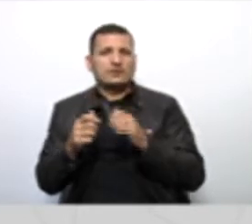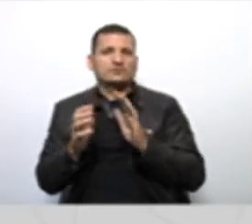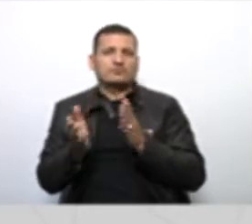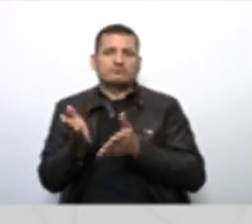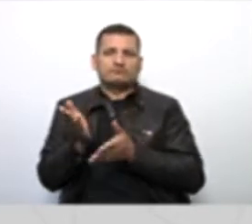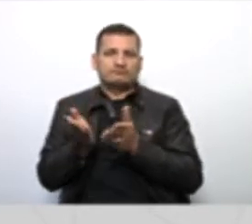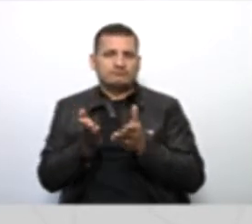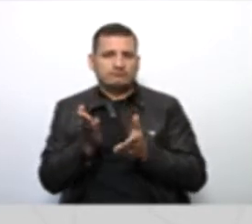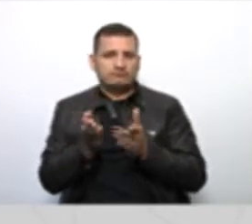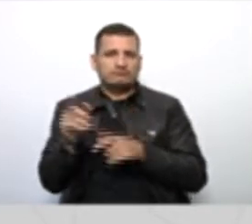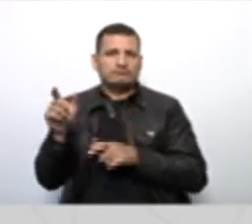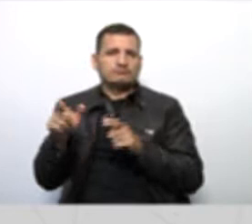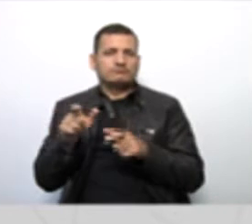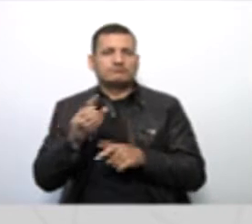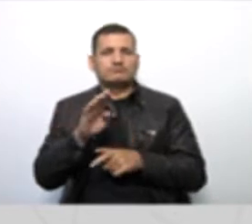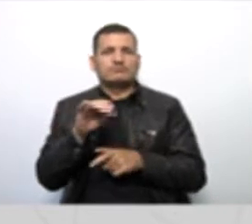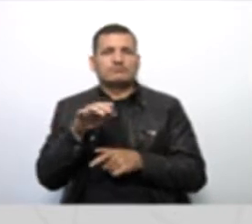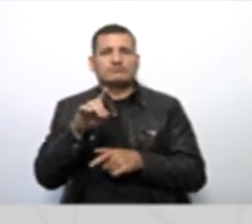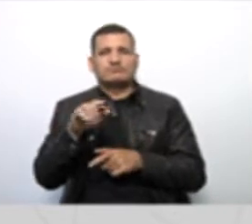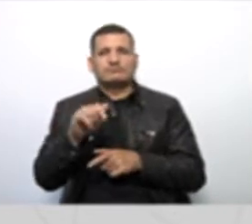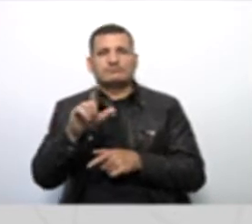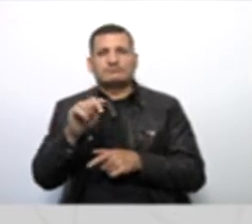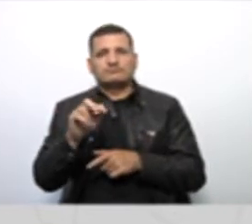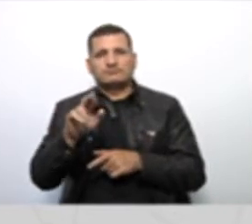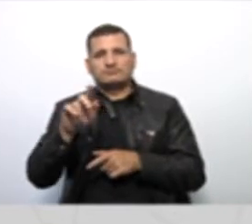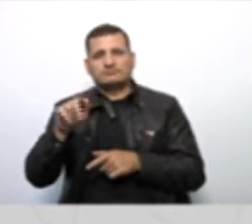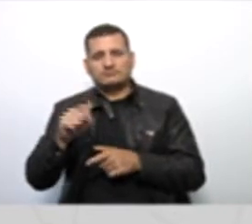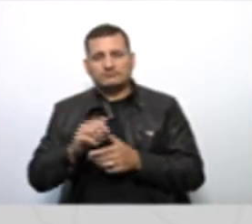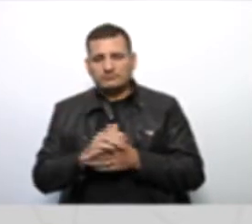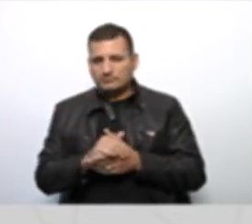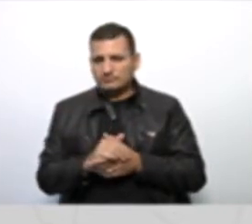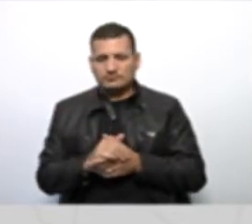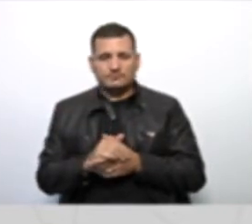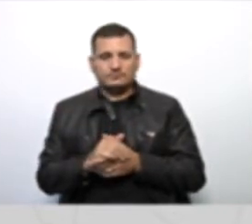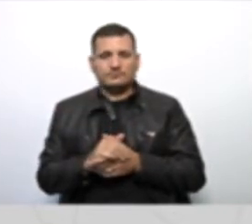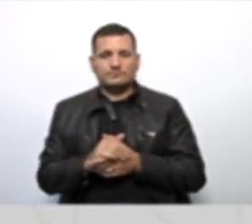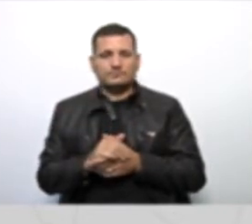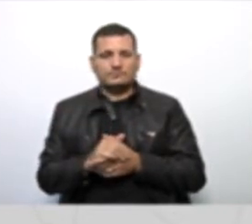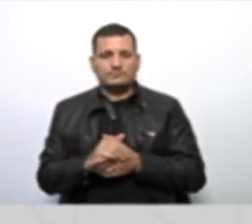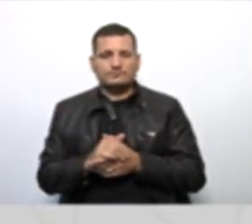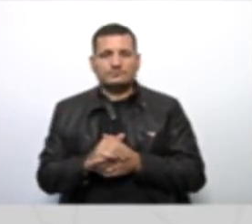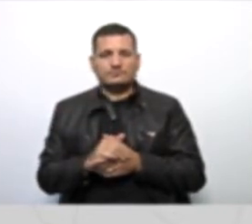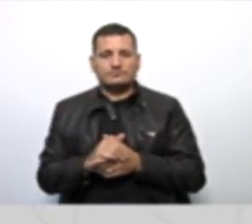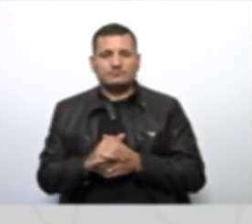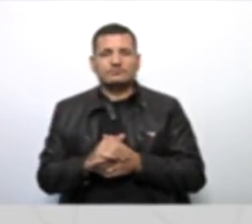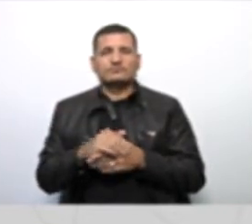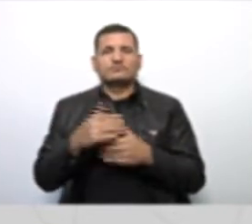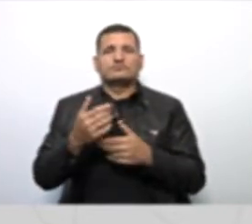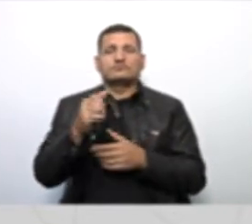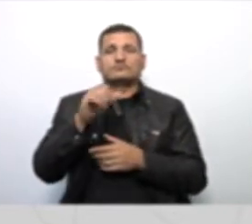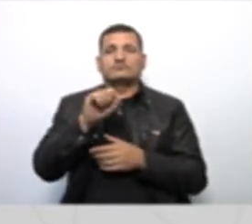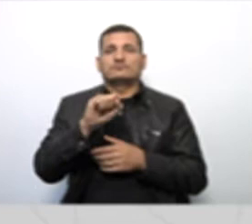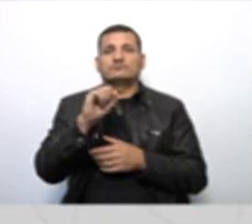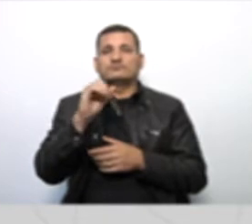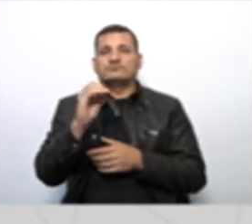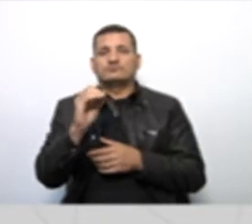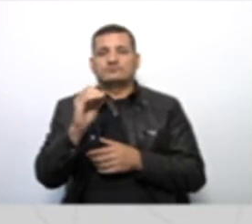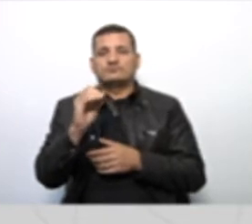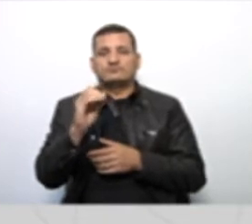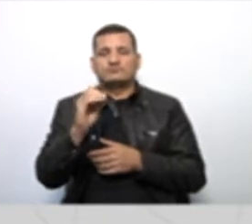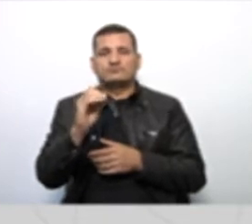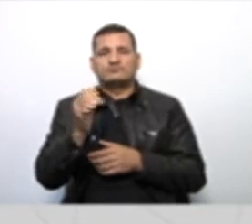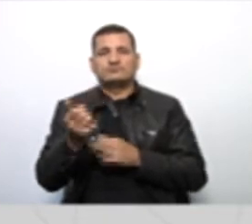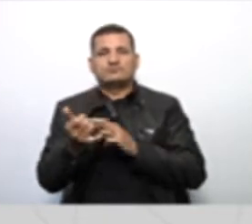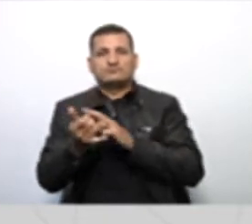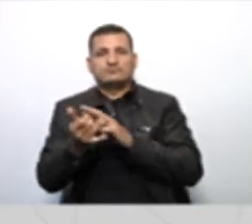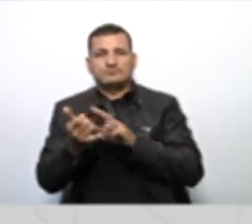larga. Ok? Vamos continuando aqui. Então, sistemas operacionais